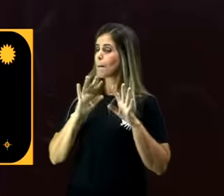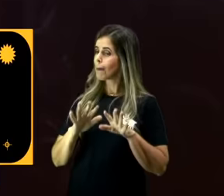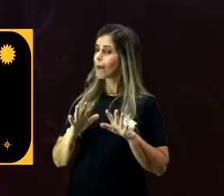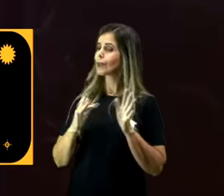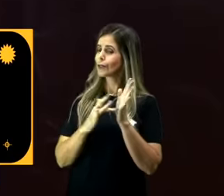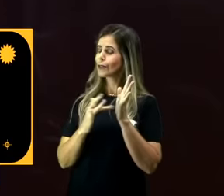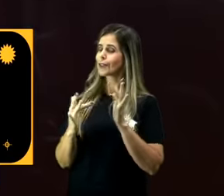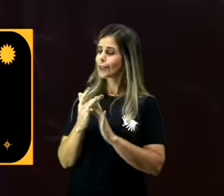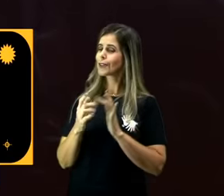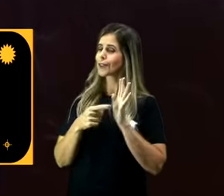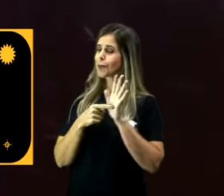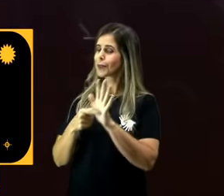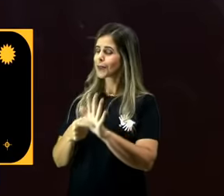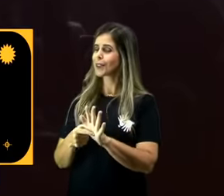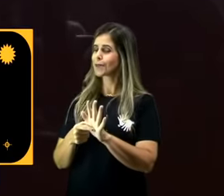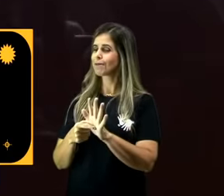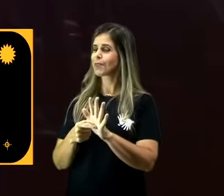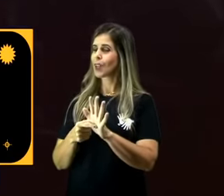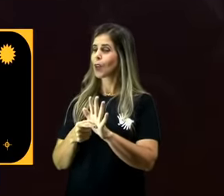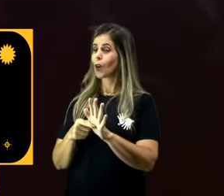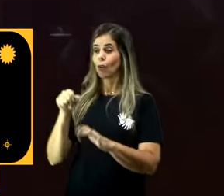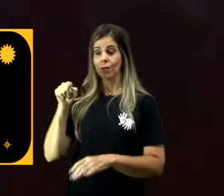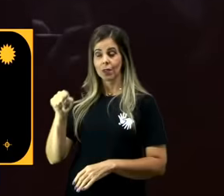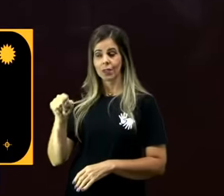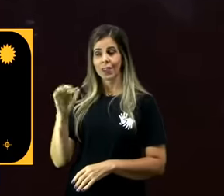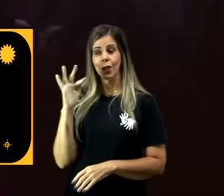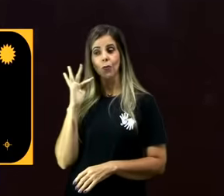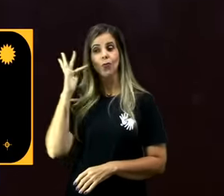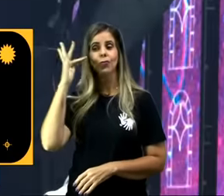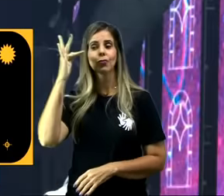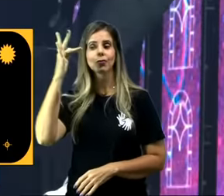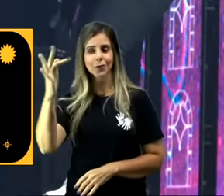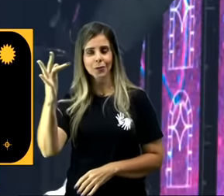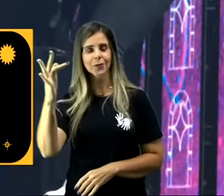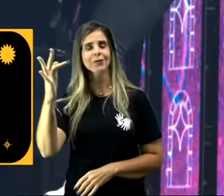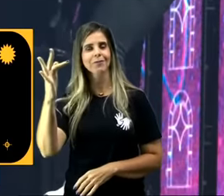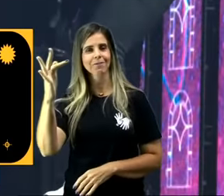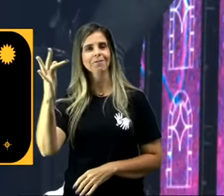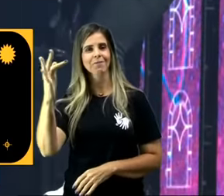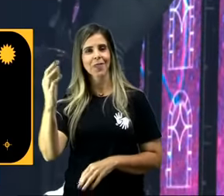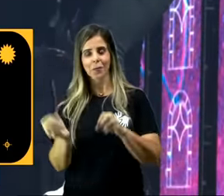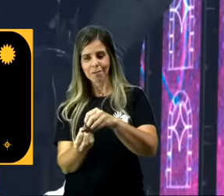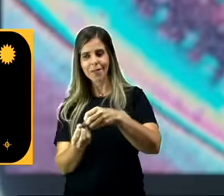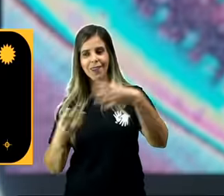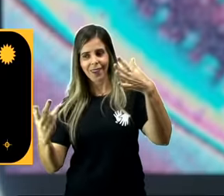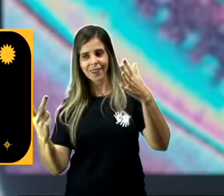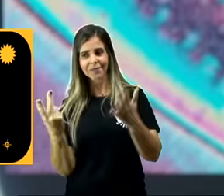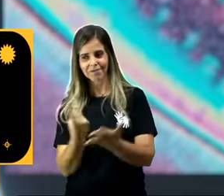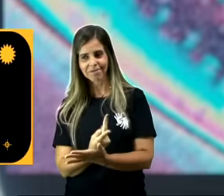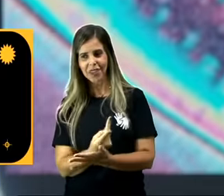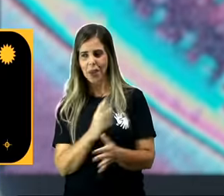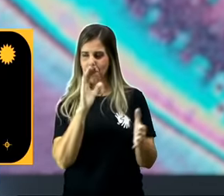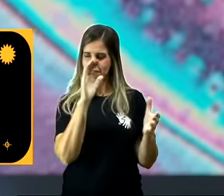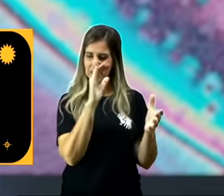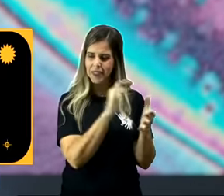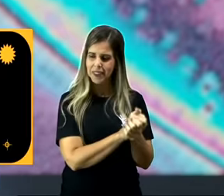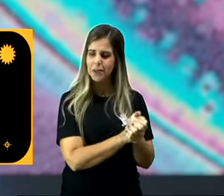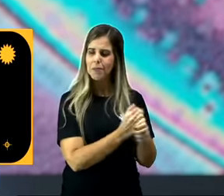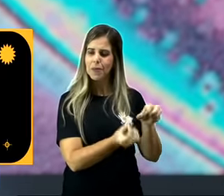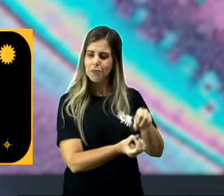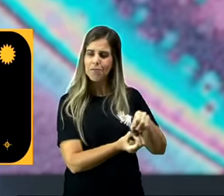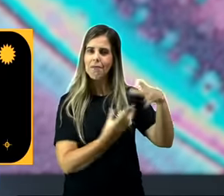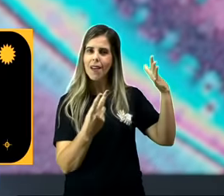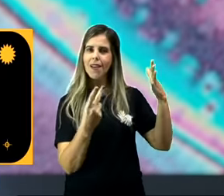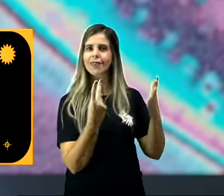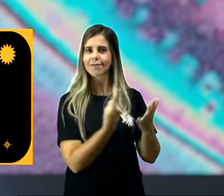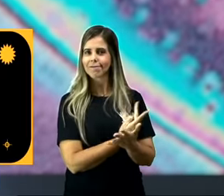ser dentro da tua família. Pega na mão de alguém e diga assim: o mundo vai ter que ver o que Deus vai fazer no teu casamento, nos teus filhos, através da tua família.